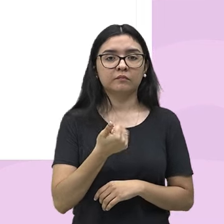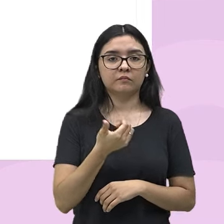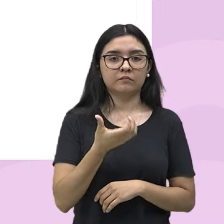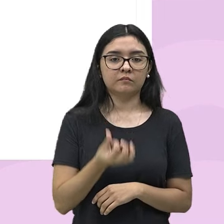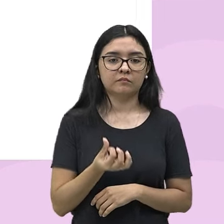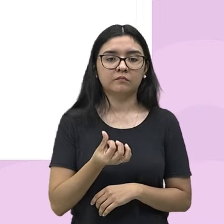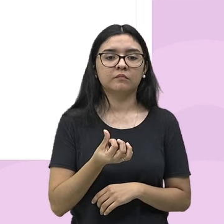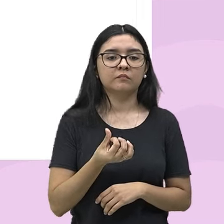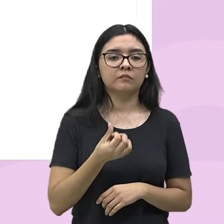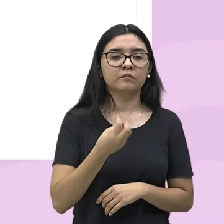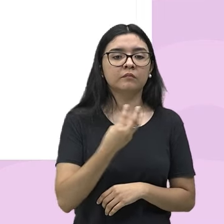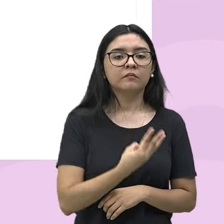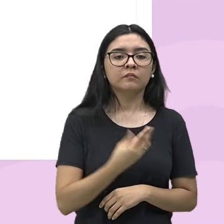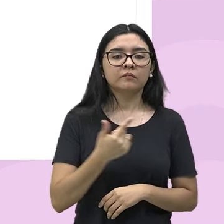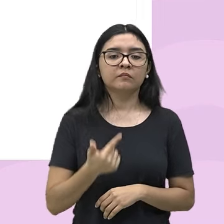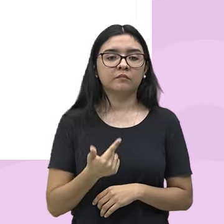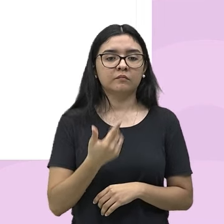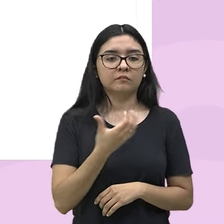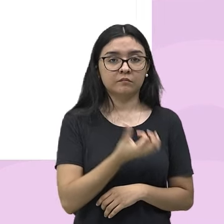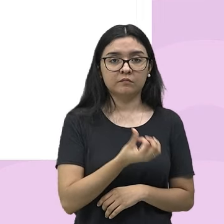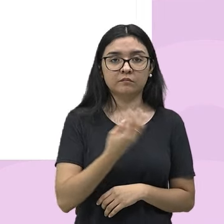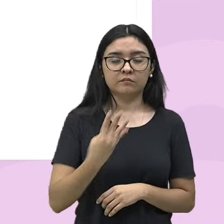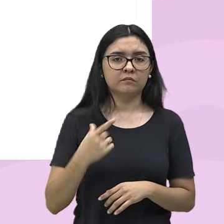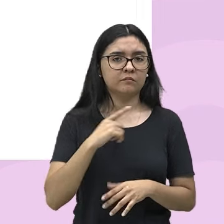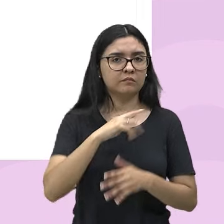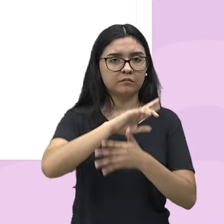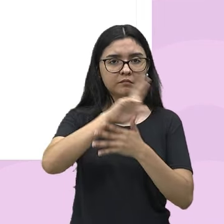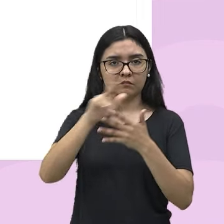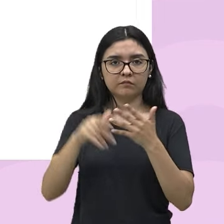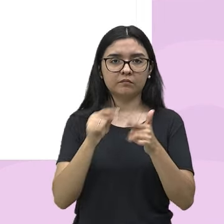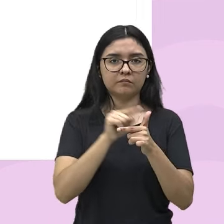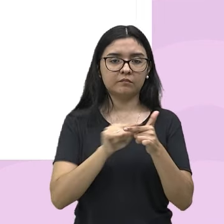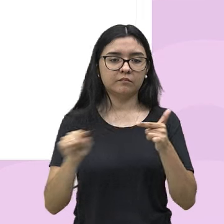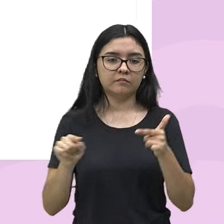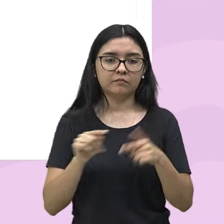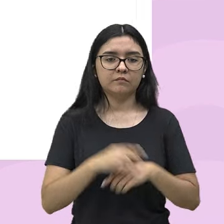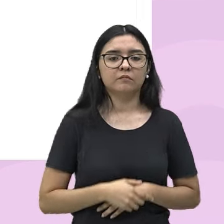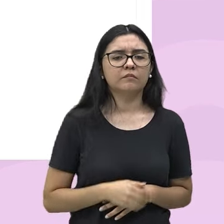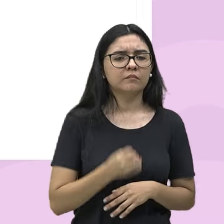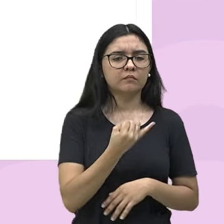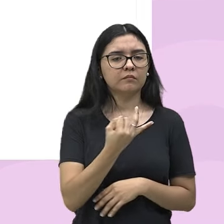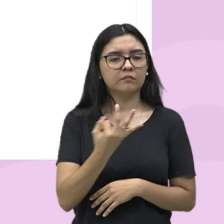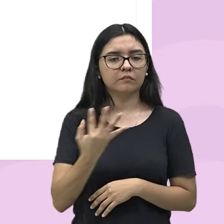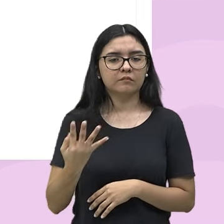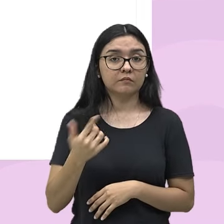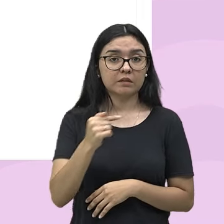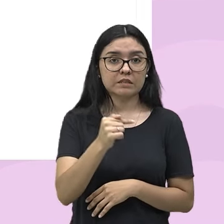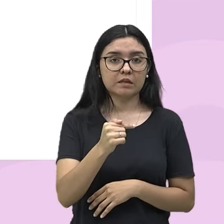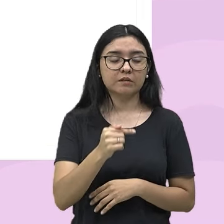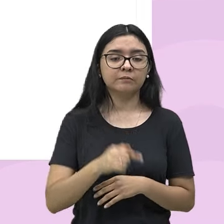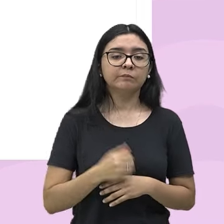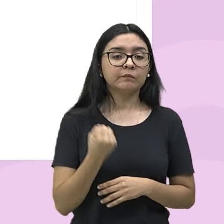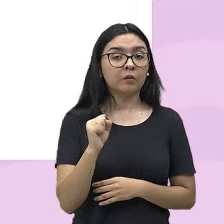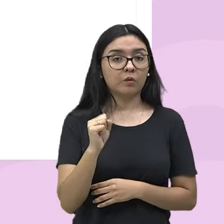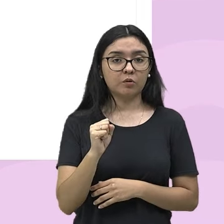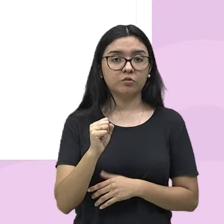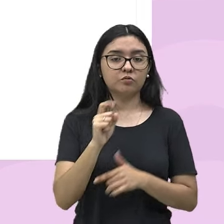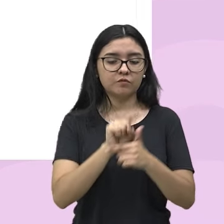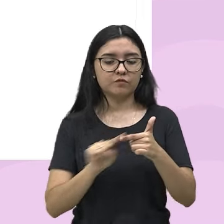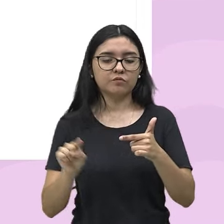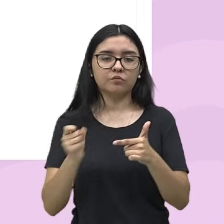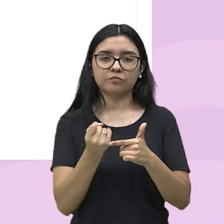64, 128. Perceba que tem aí vários divisores, tem pelo menos 1, 2, 3, 4, 5, 6, 7 divisores, 8 divisores, por